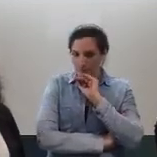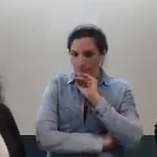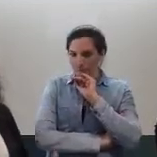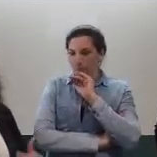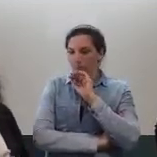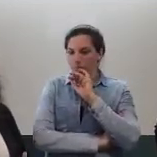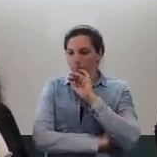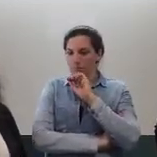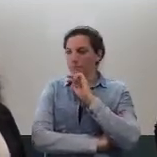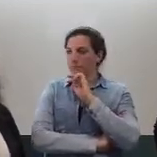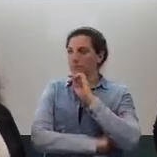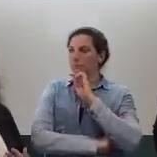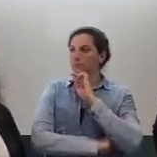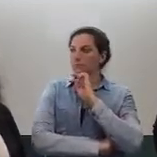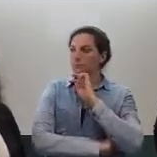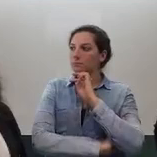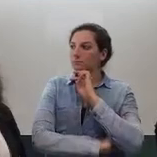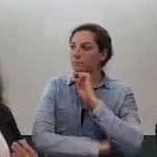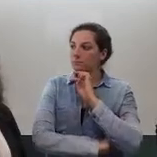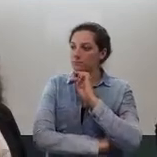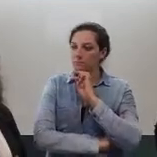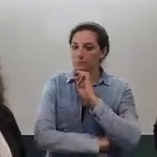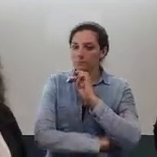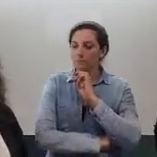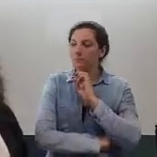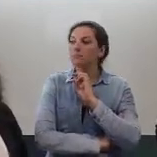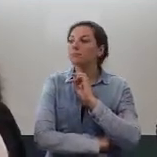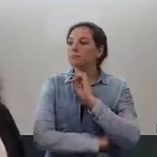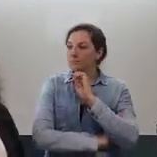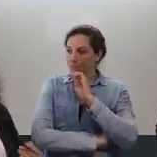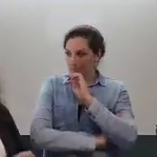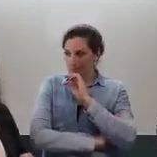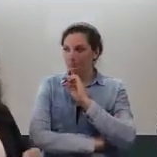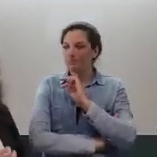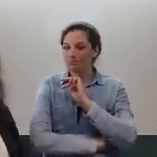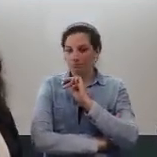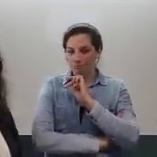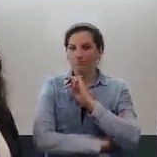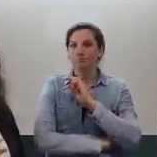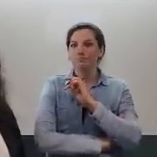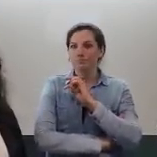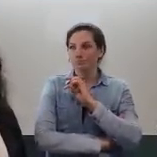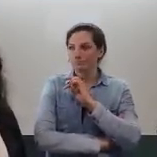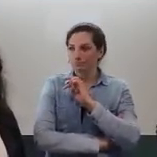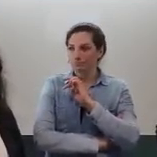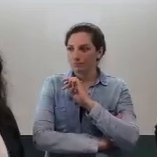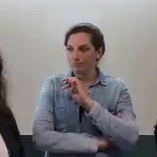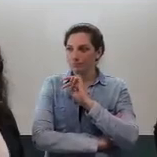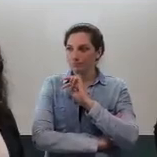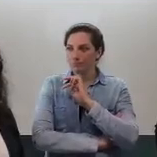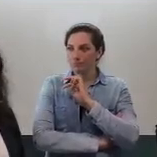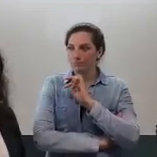vocês. Porque o que cai muito, que eu vejo, assim, que o pessoal não cita, e aí, quando você não cita o autor, que você pega